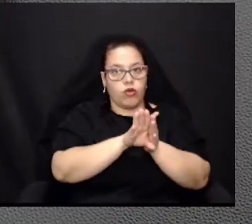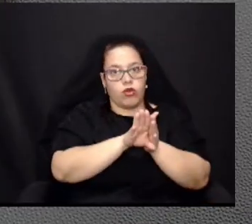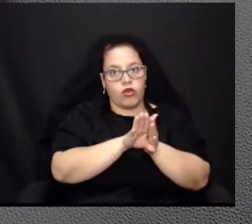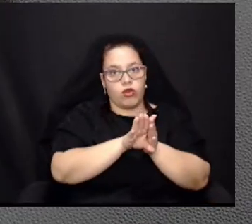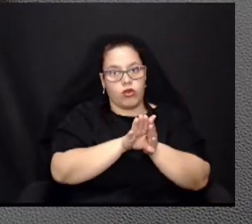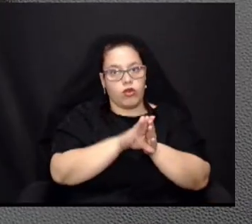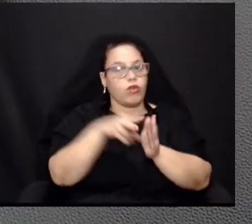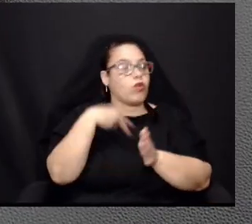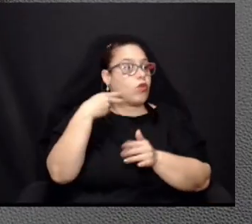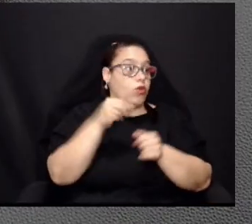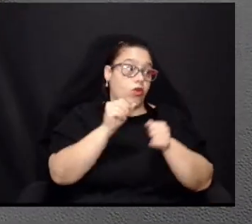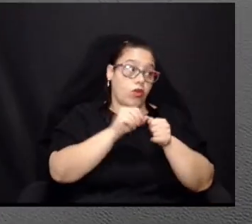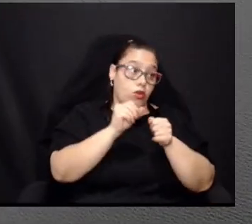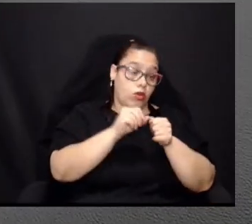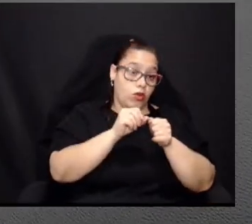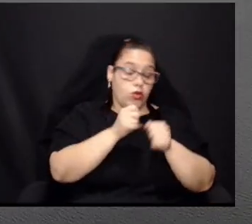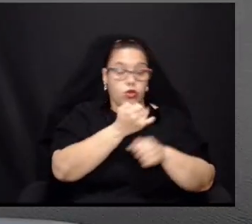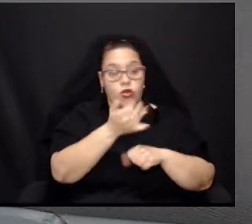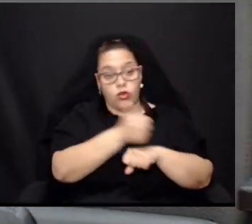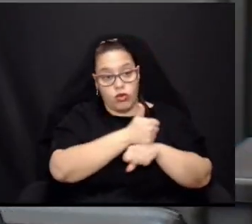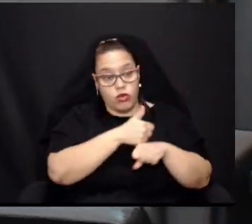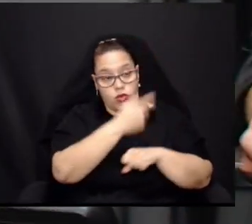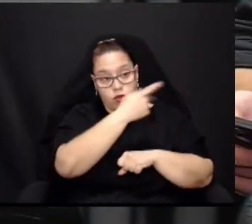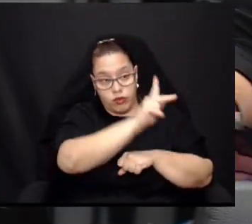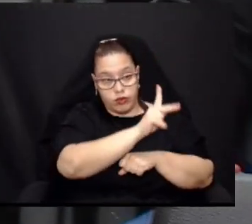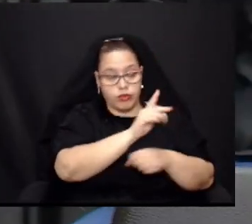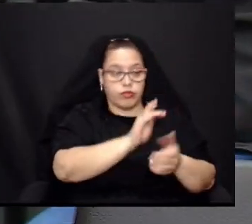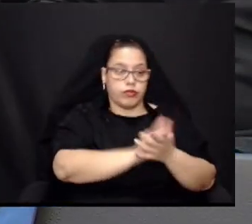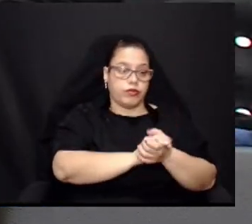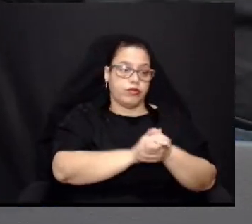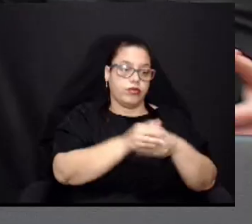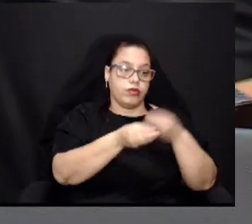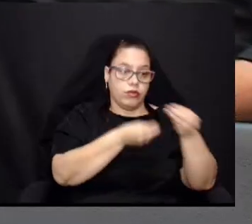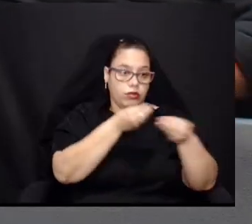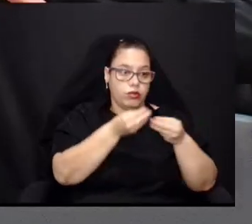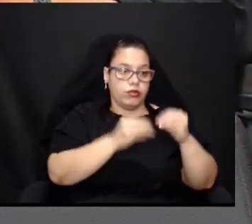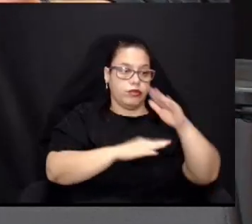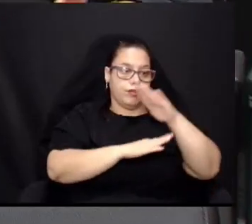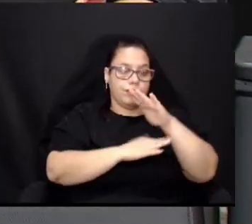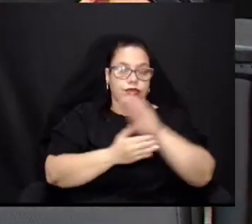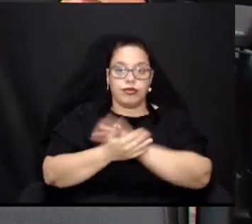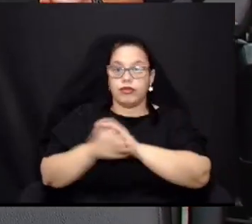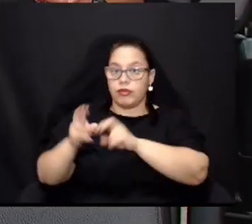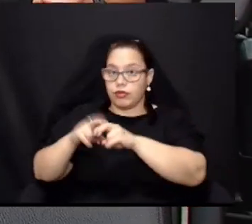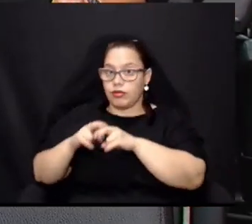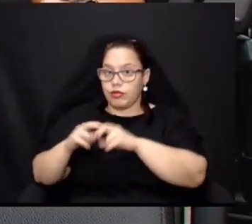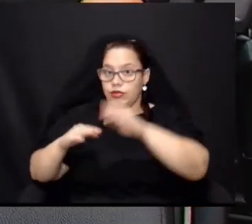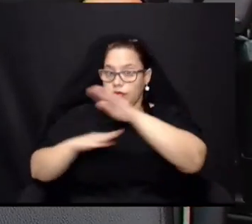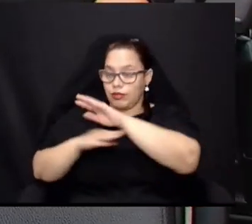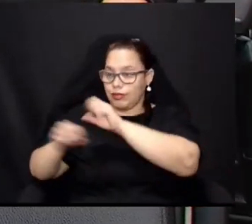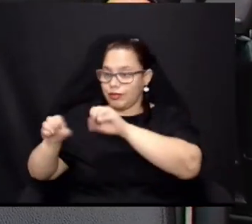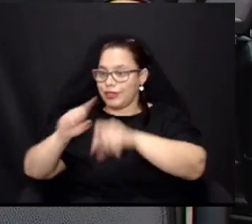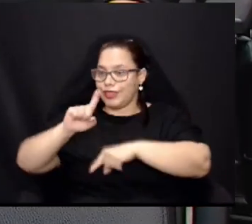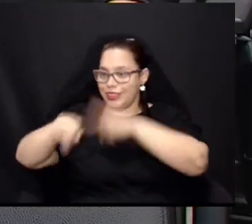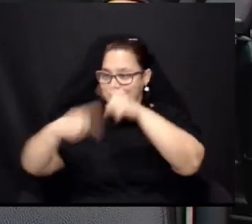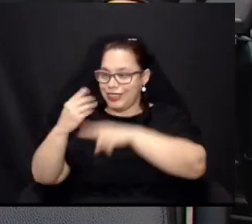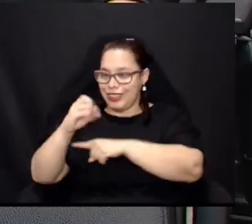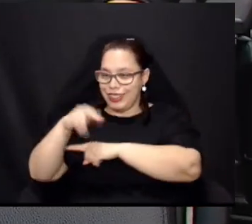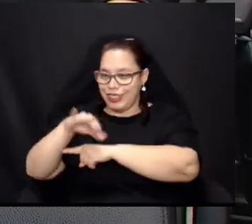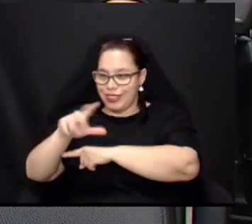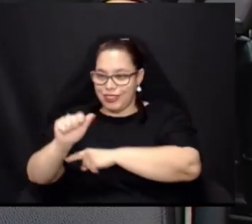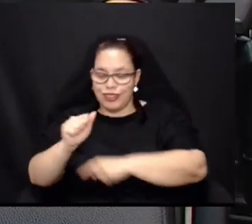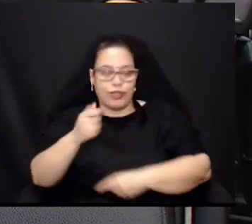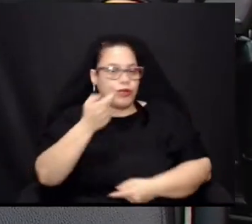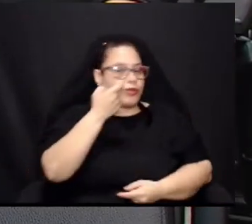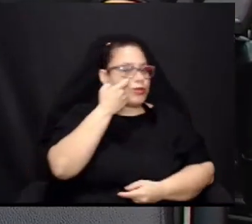faz, quais são as funções dele e como é que funciona a casa. Por isso que o Câmara Educa é esse sucesso, né, Camila? Olha, eu acho que a gente tem